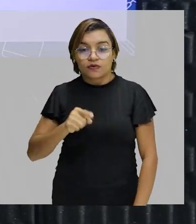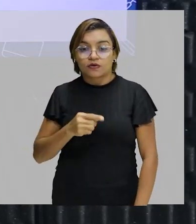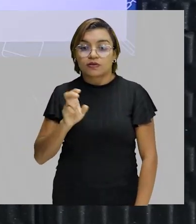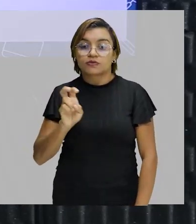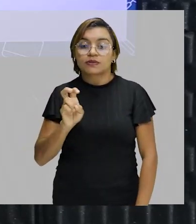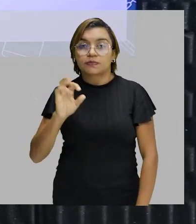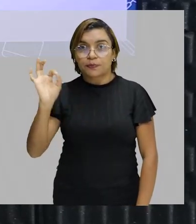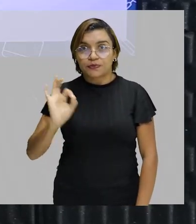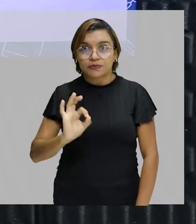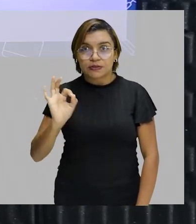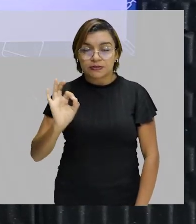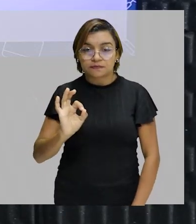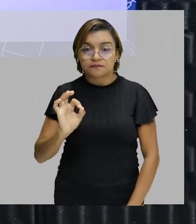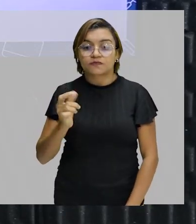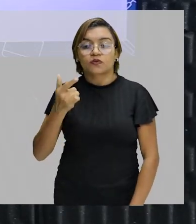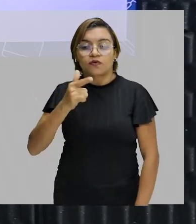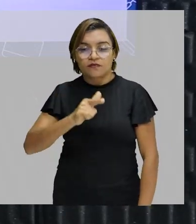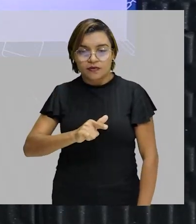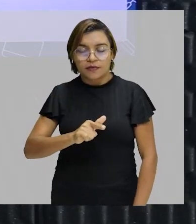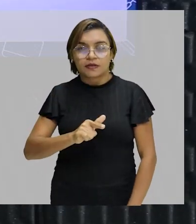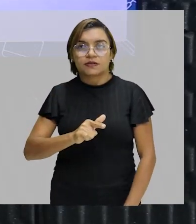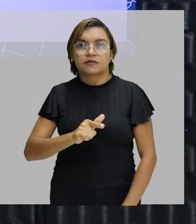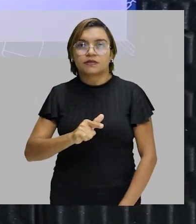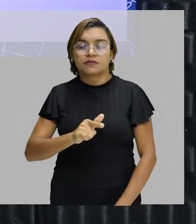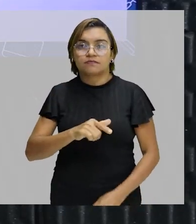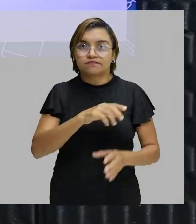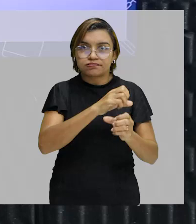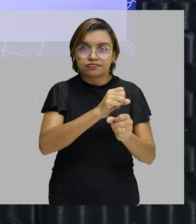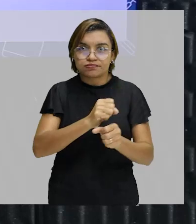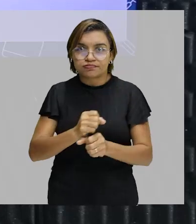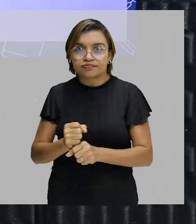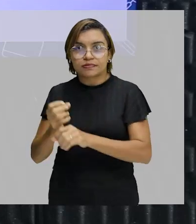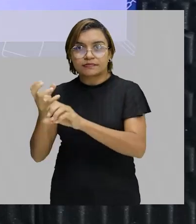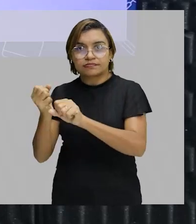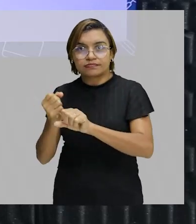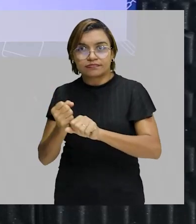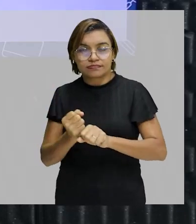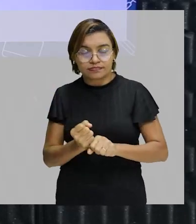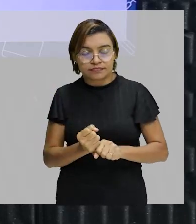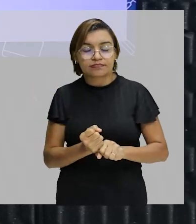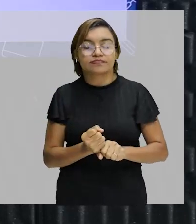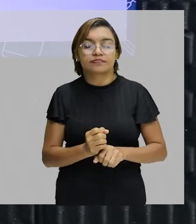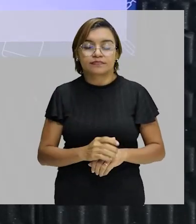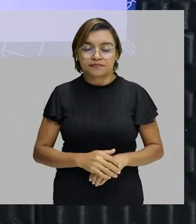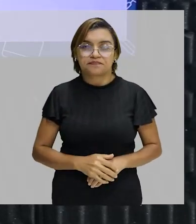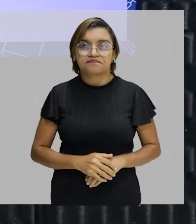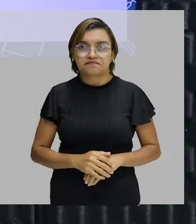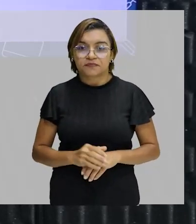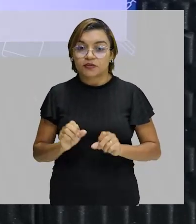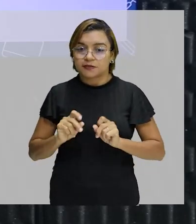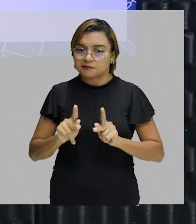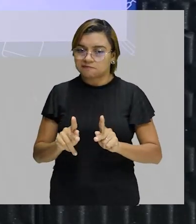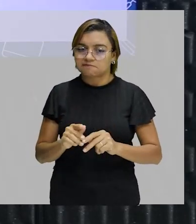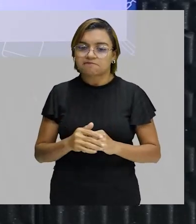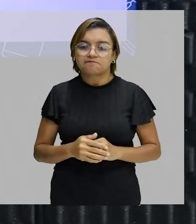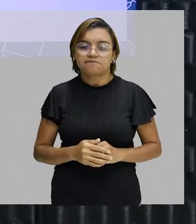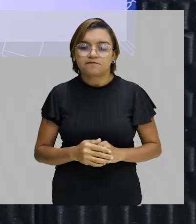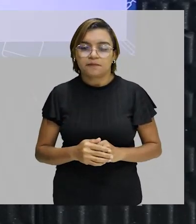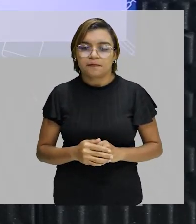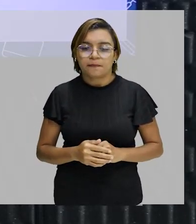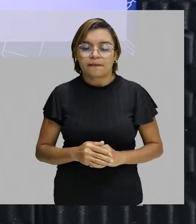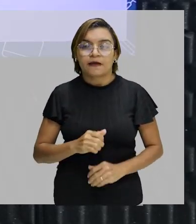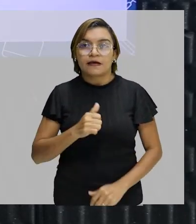4,55%. Mais uma vez, regra de 3 simples. Vamos trabalhar meios pelo extremo, certo? Ficaria,